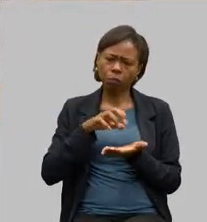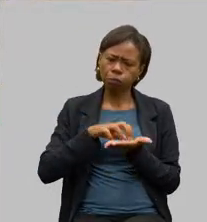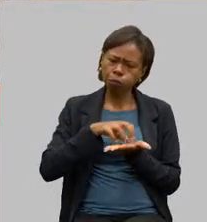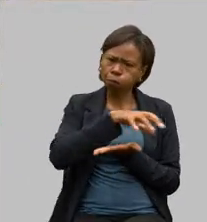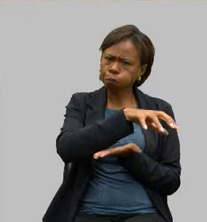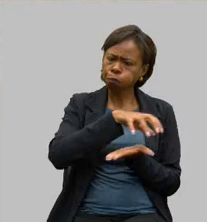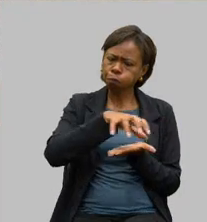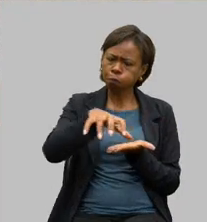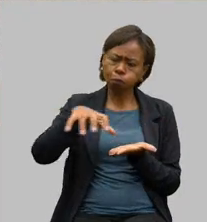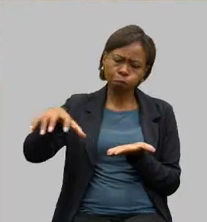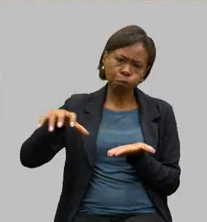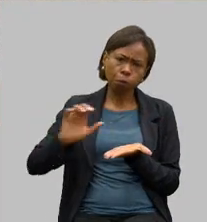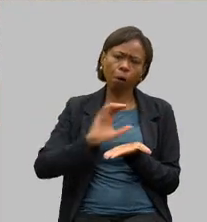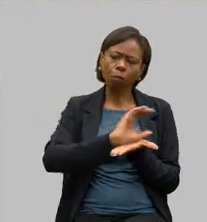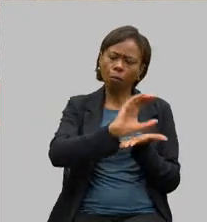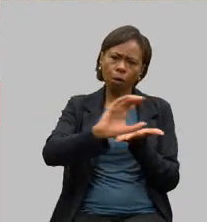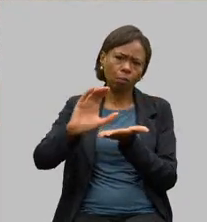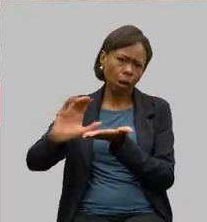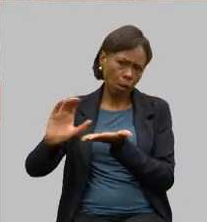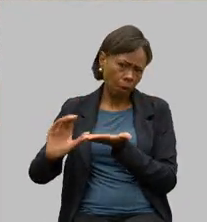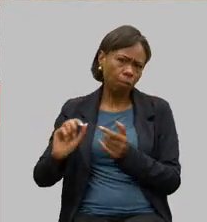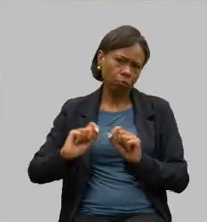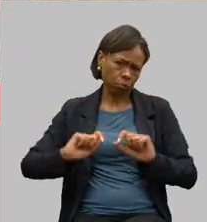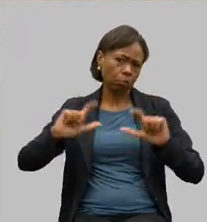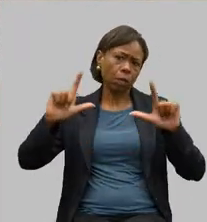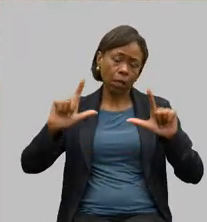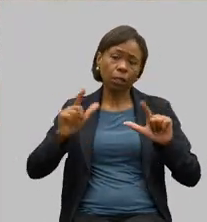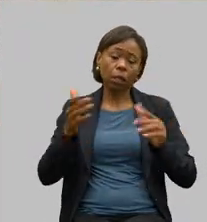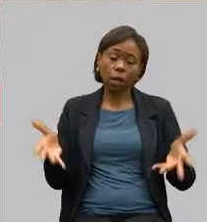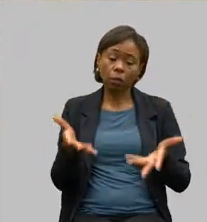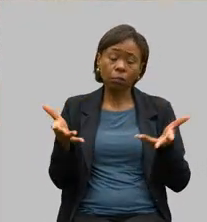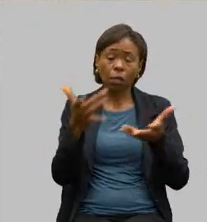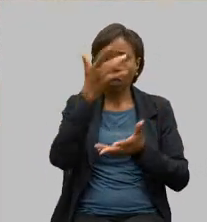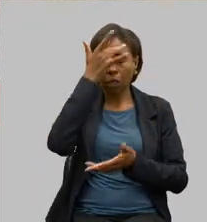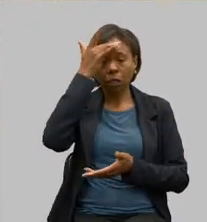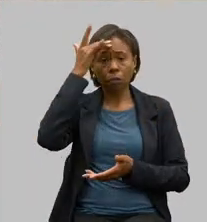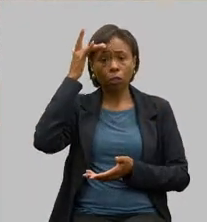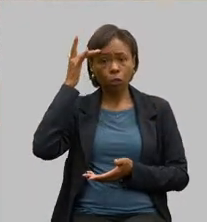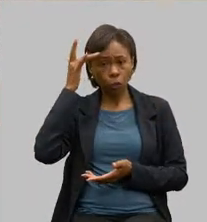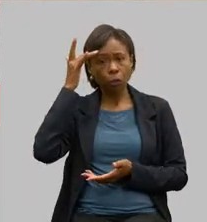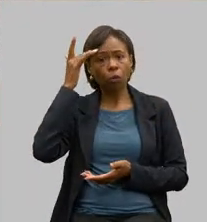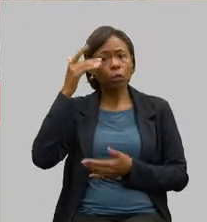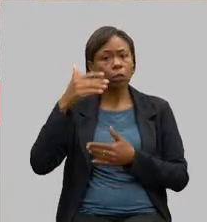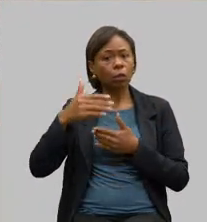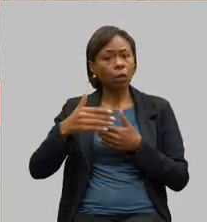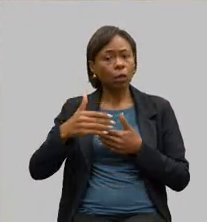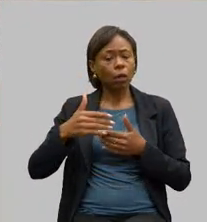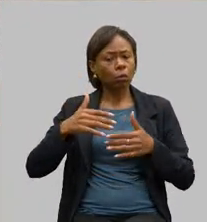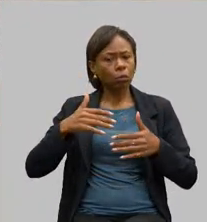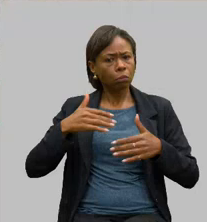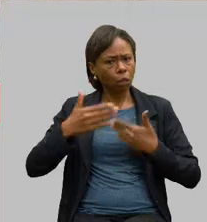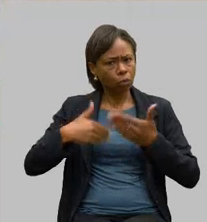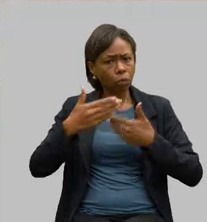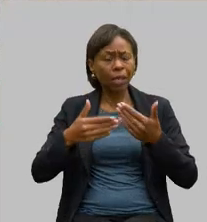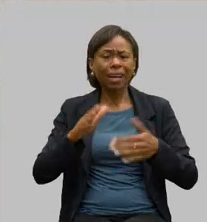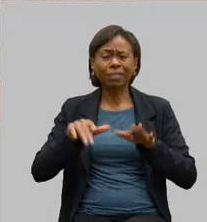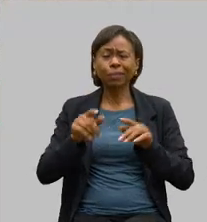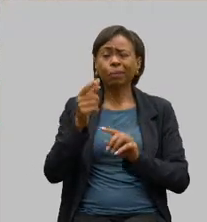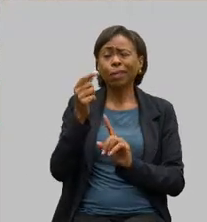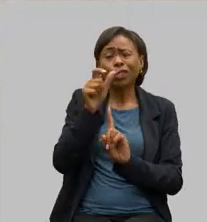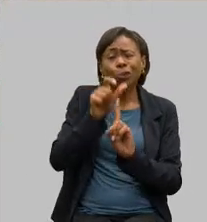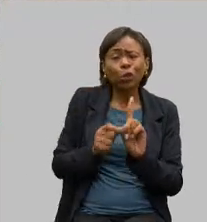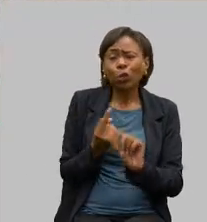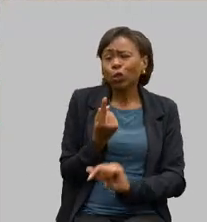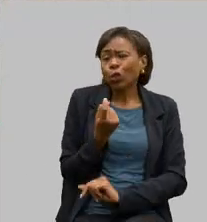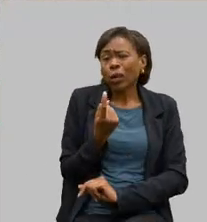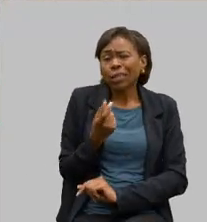renda e animar as pessoas que ainda continuam lá na ponta fazendo com muita garra às vezes sozinhos pagando do próprio